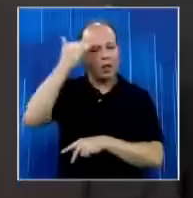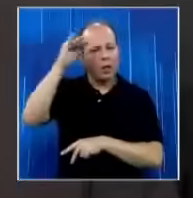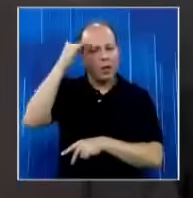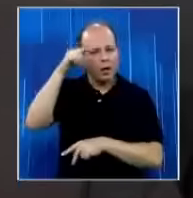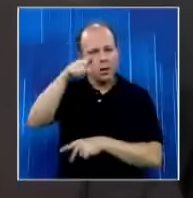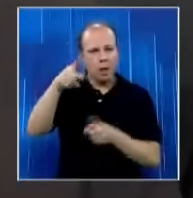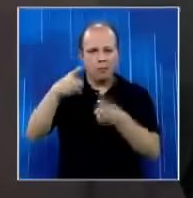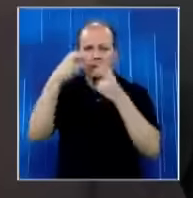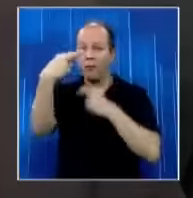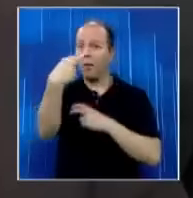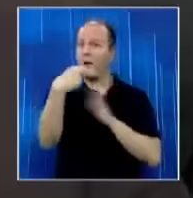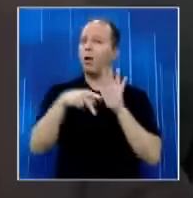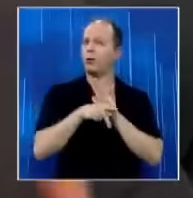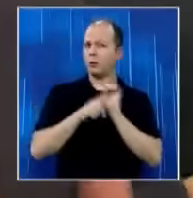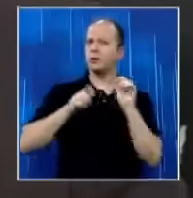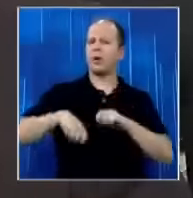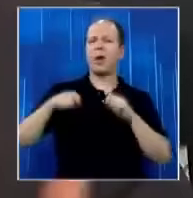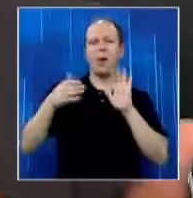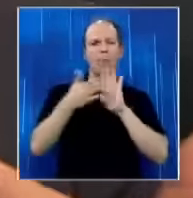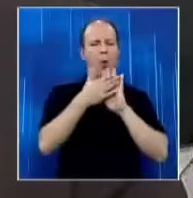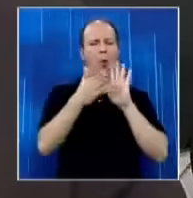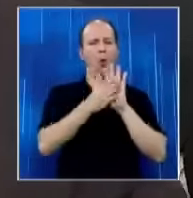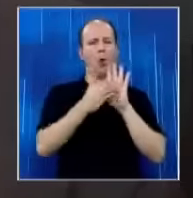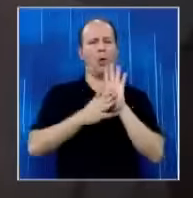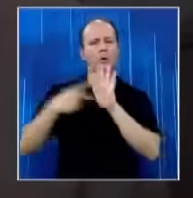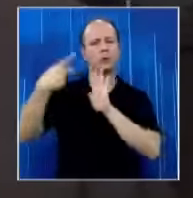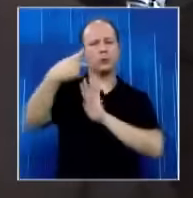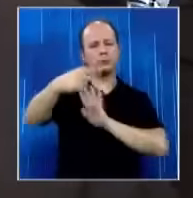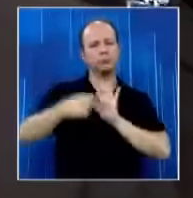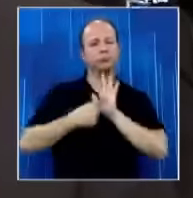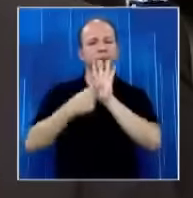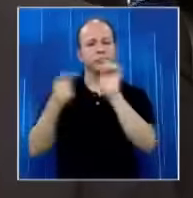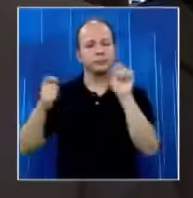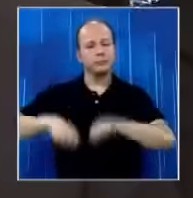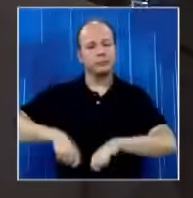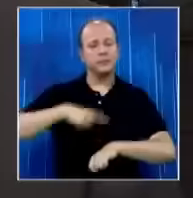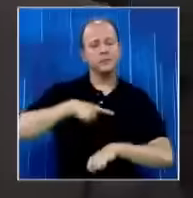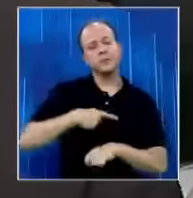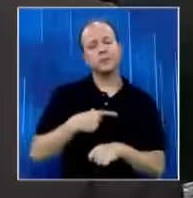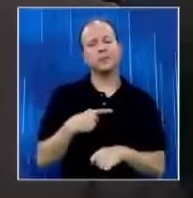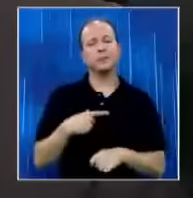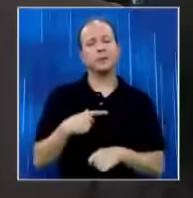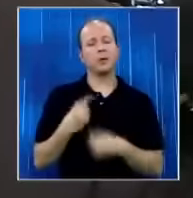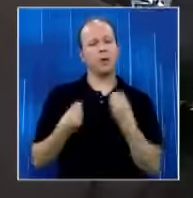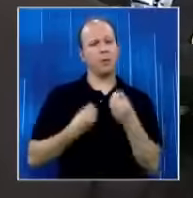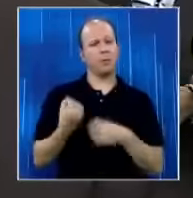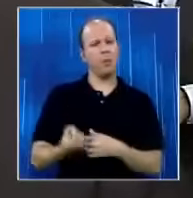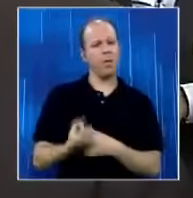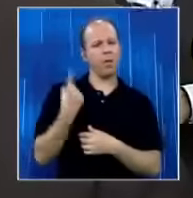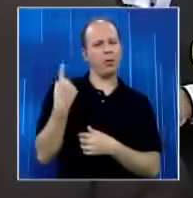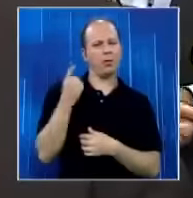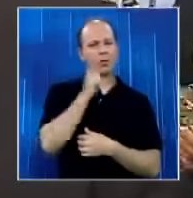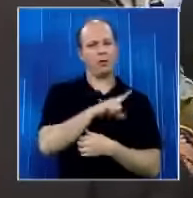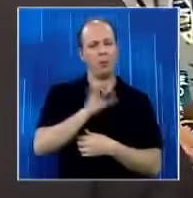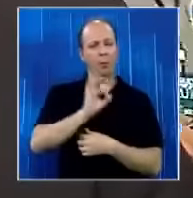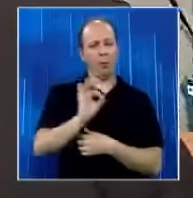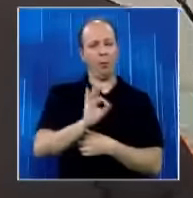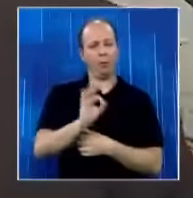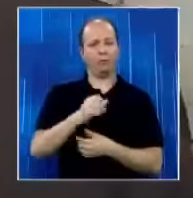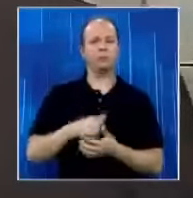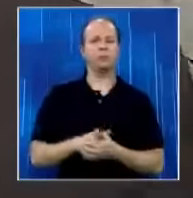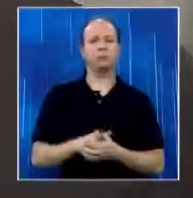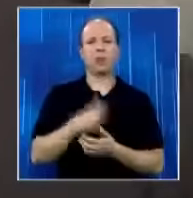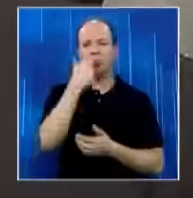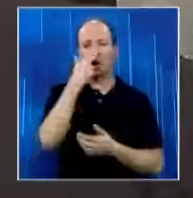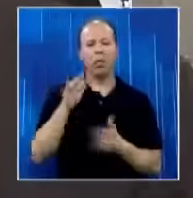está aí nos assistindo, você viu as propostas que são apresentadas de forma absurda, sem ter